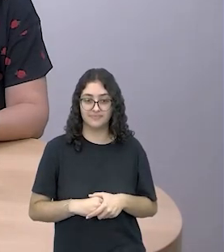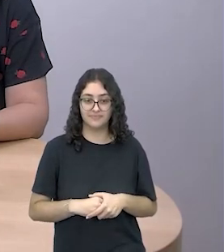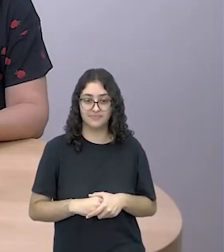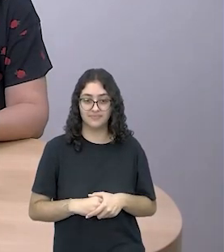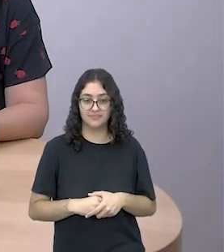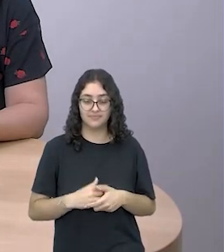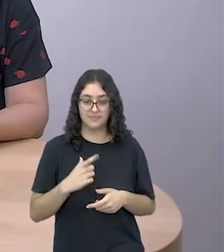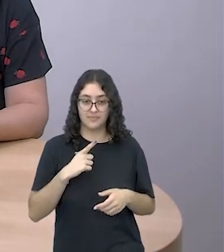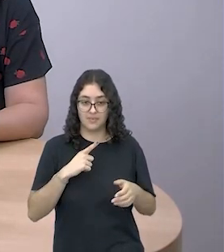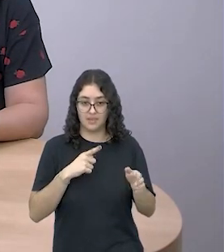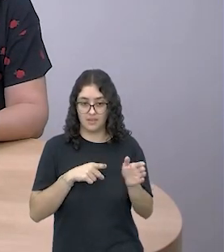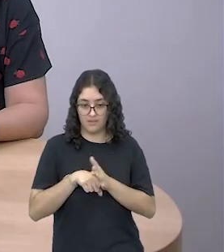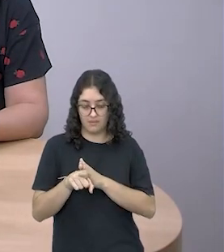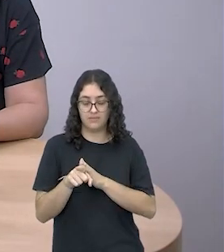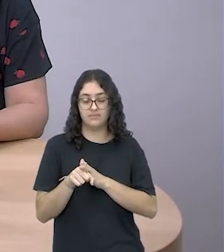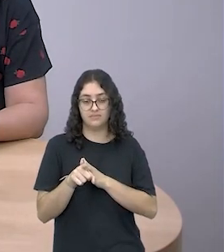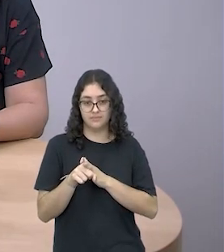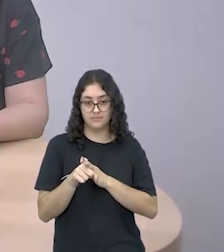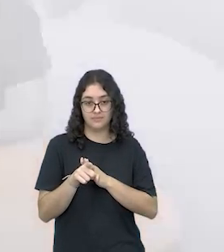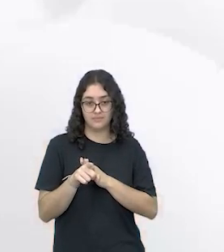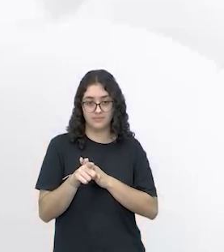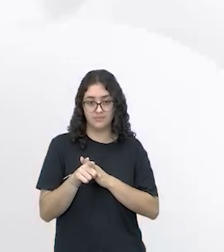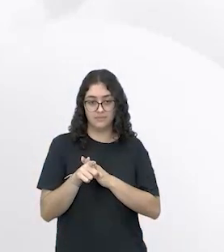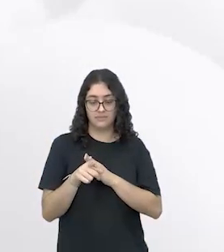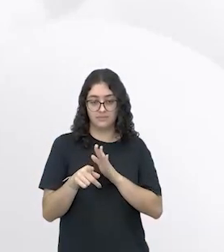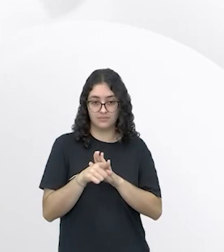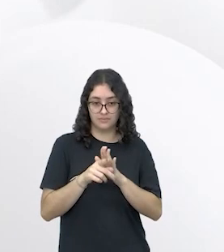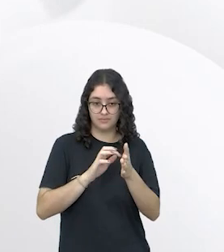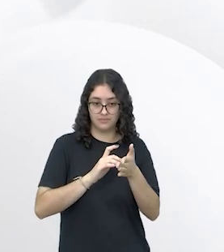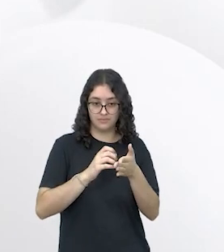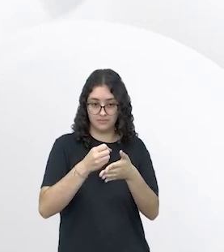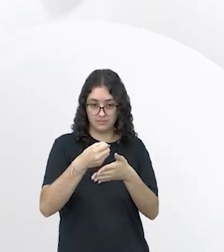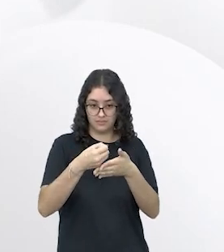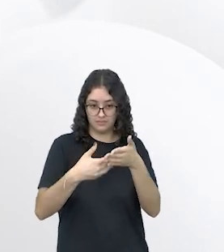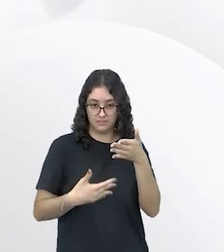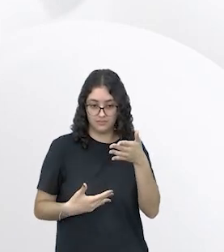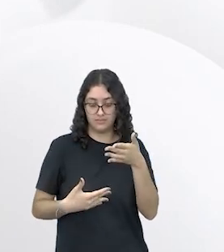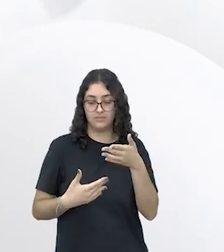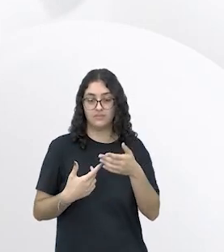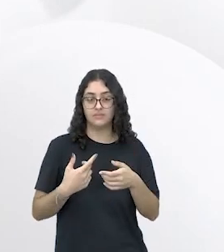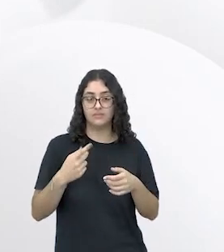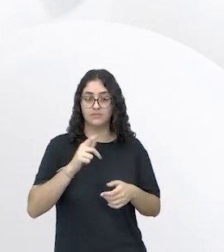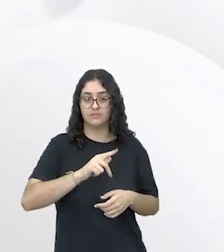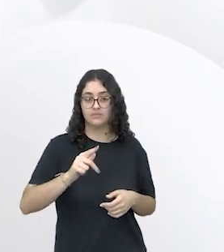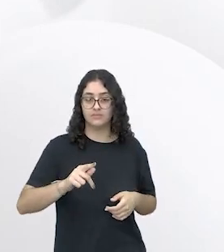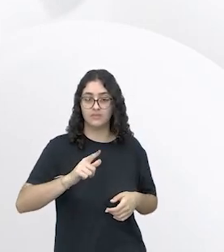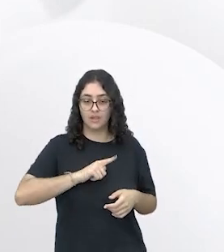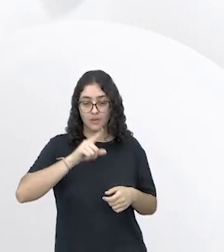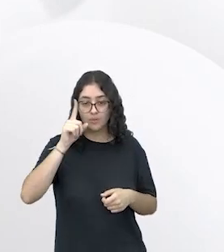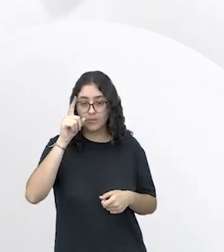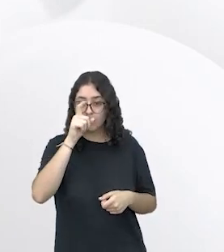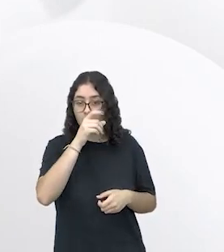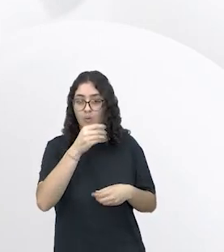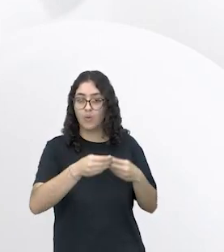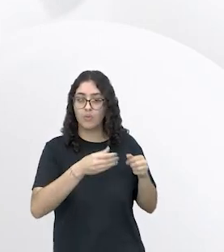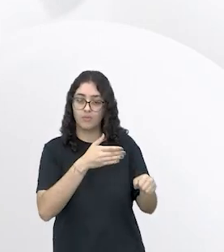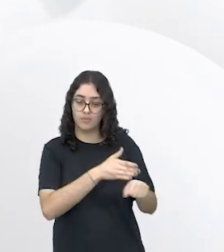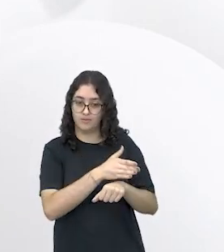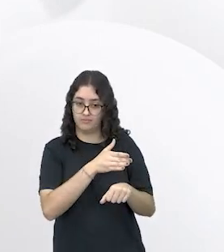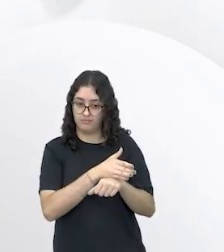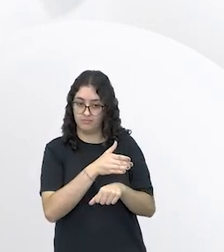aí temos uma pergunta aí no chat de novo, aí, e os professores estão com dificuldade para